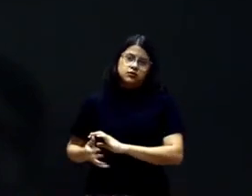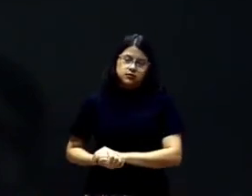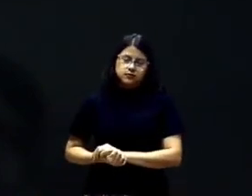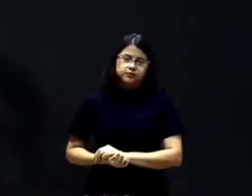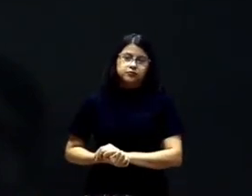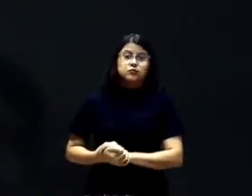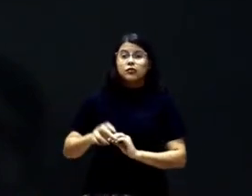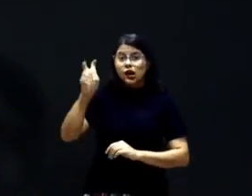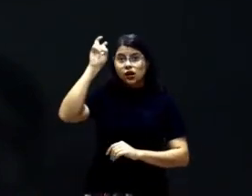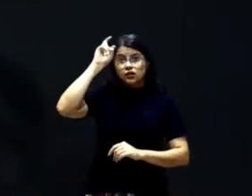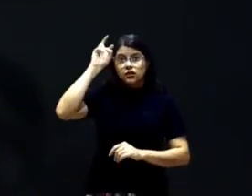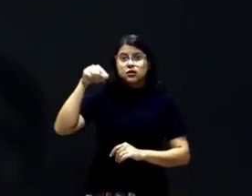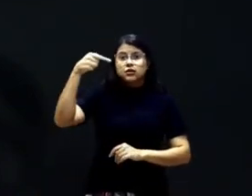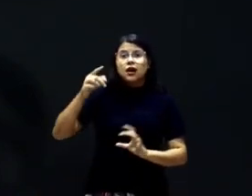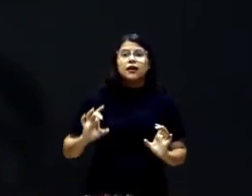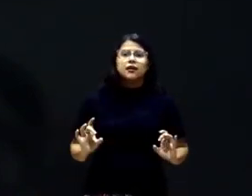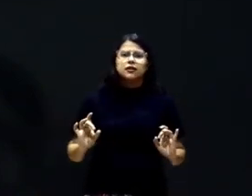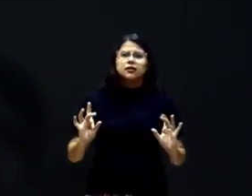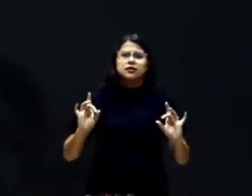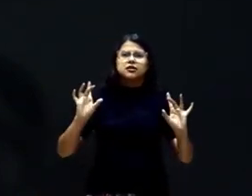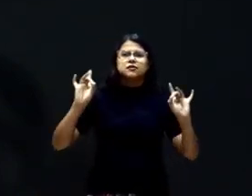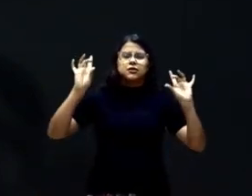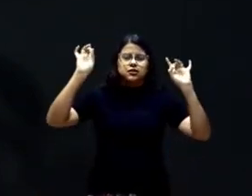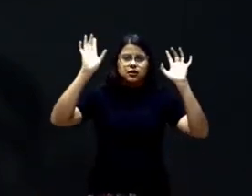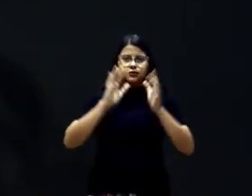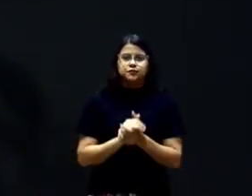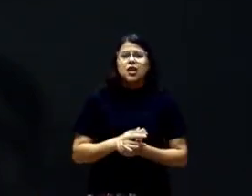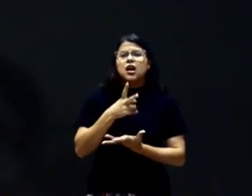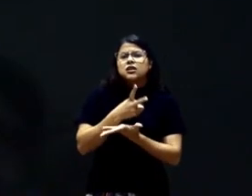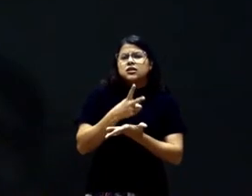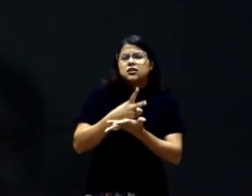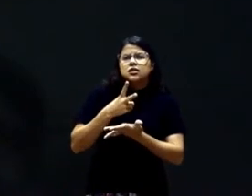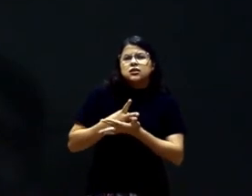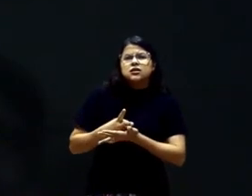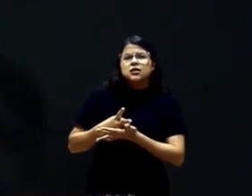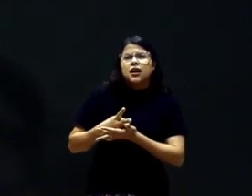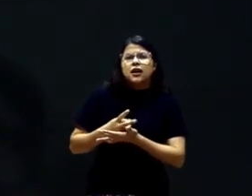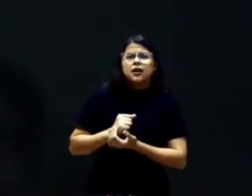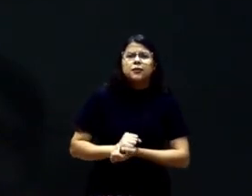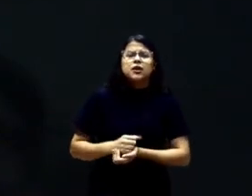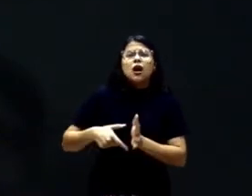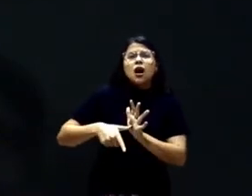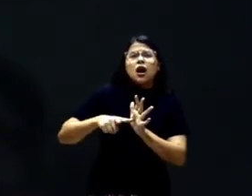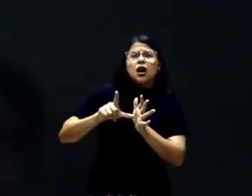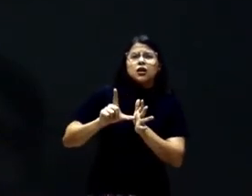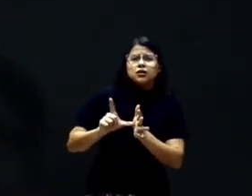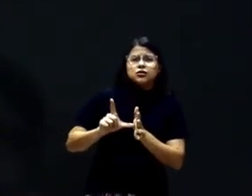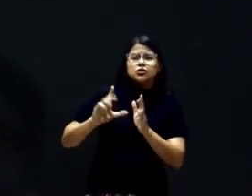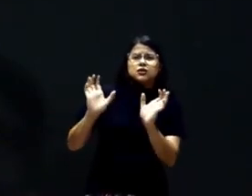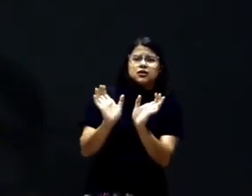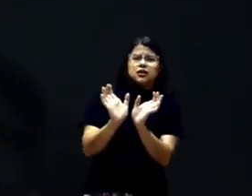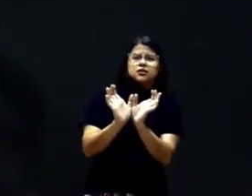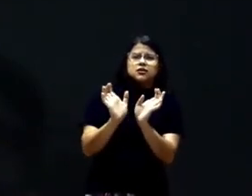ceia. Nós fazemos um culto diferente. Abrimos o culto com uma oração em família. A gente